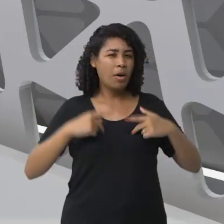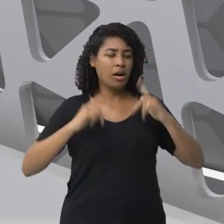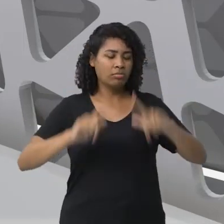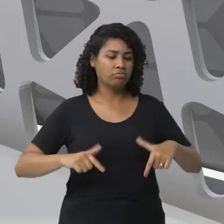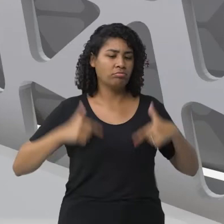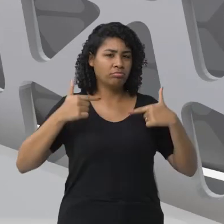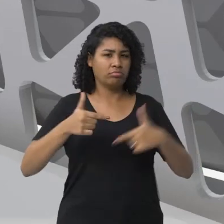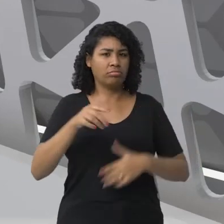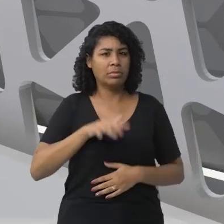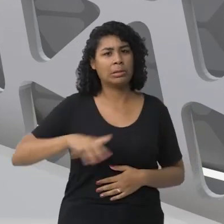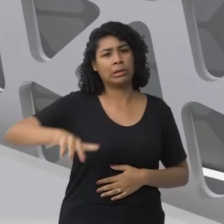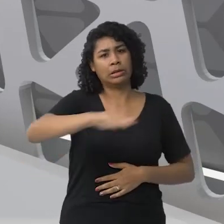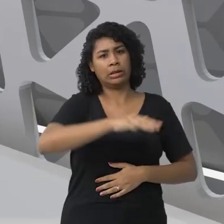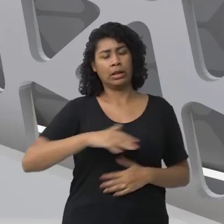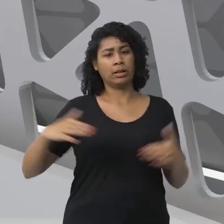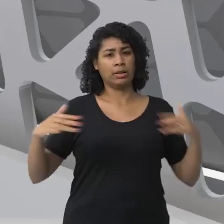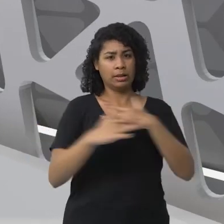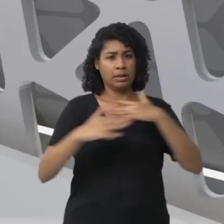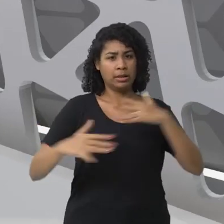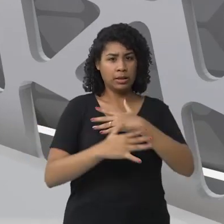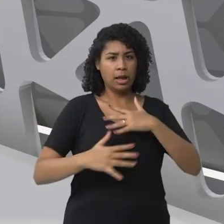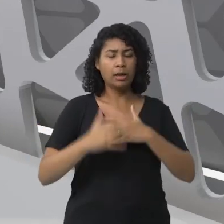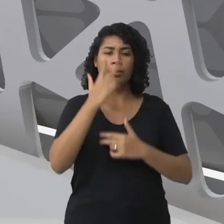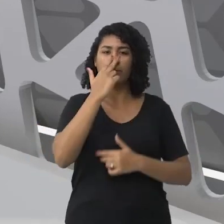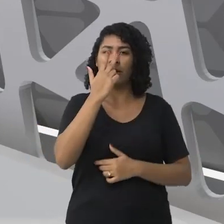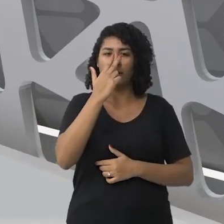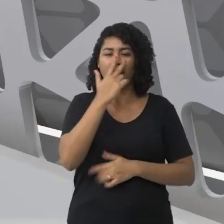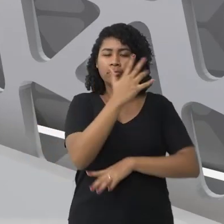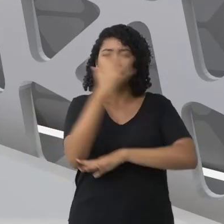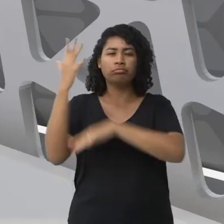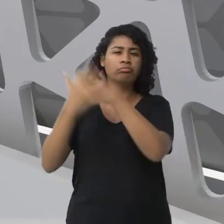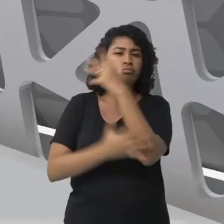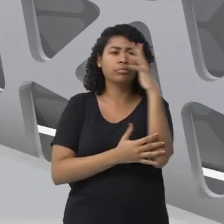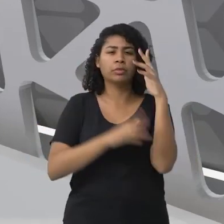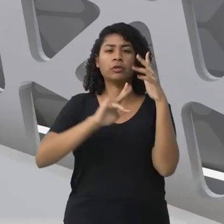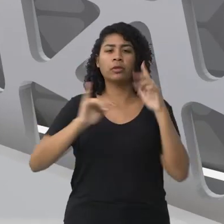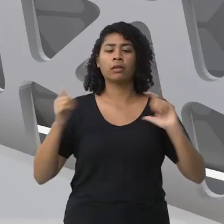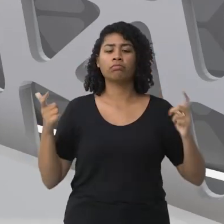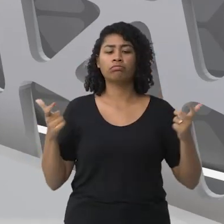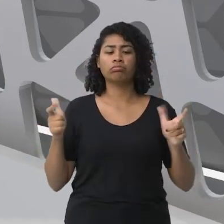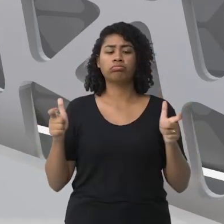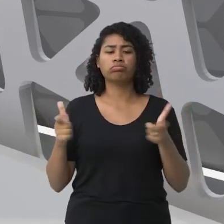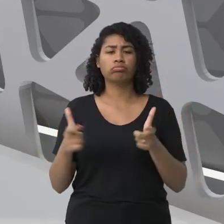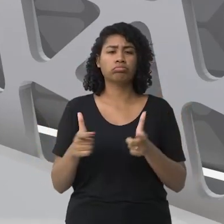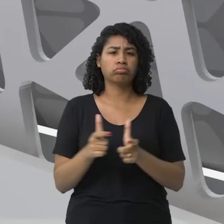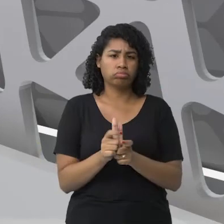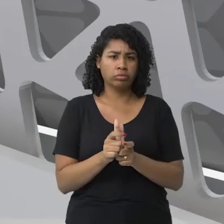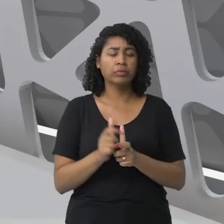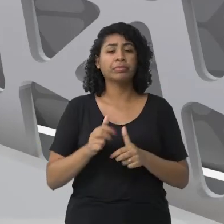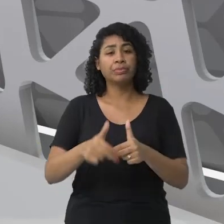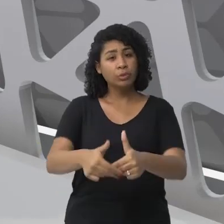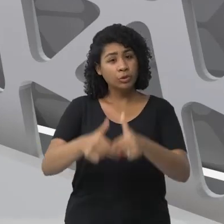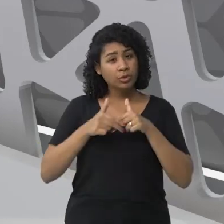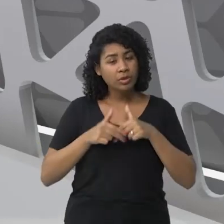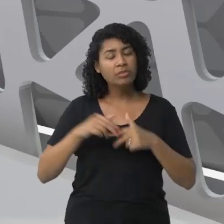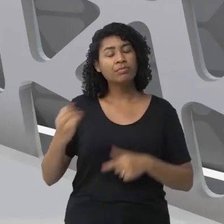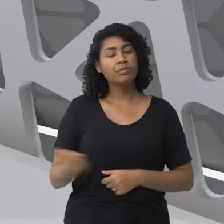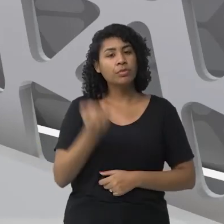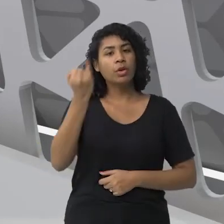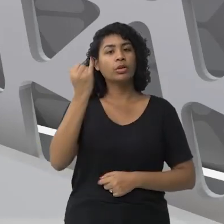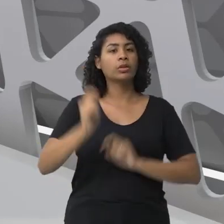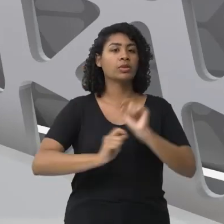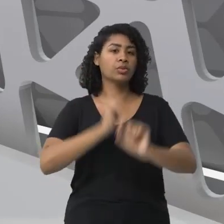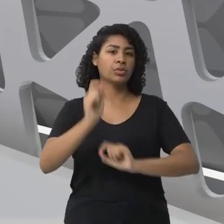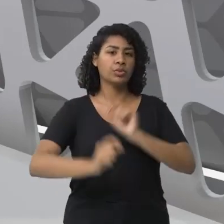áreas urbanizadas faz com que essa vegetação original que o Brasil tem cada vez mais diminua. É por isso que é necessário as